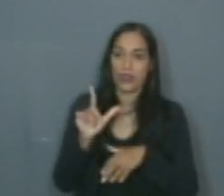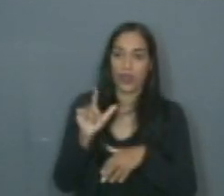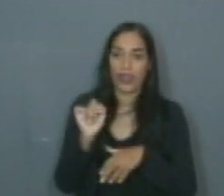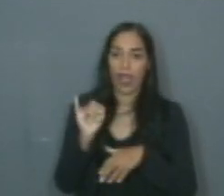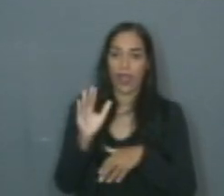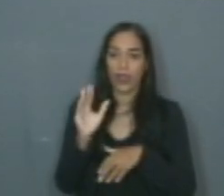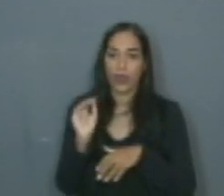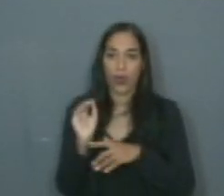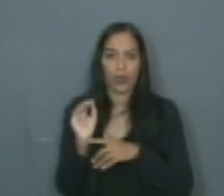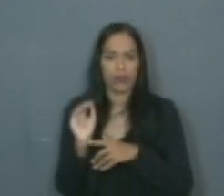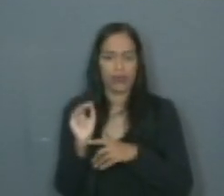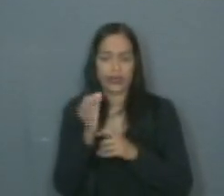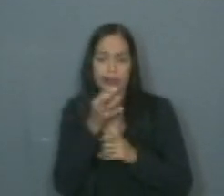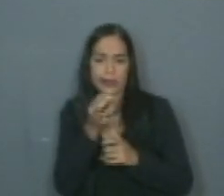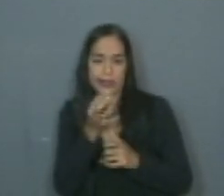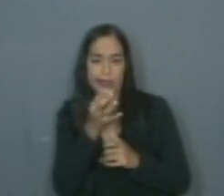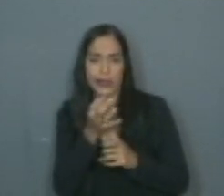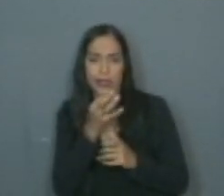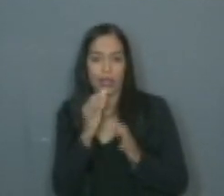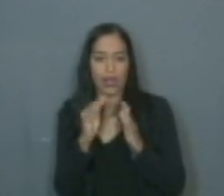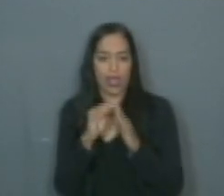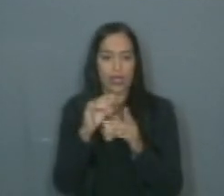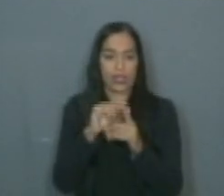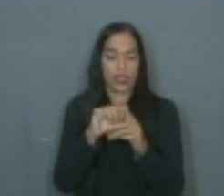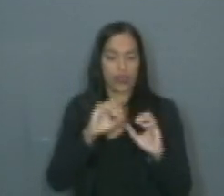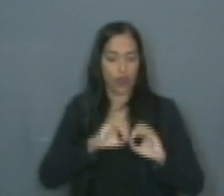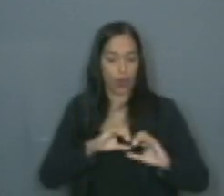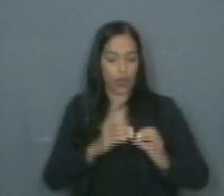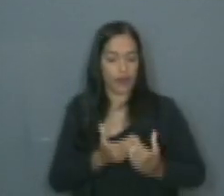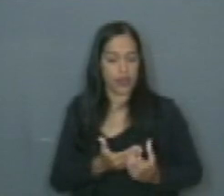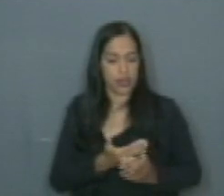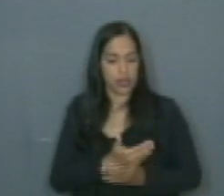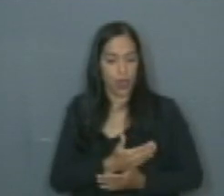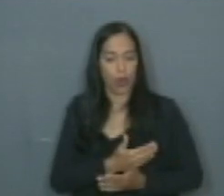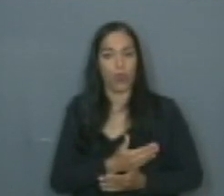Laico critica a Igreja Universal, por exemplo.